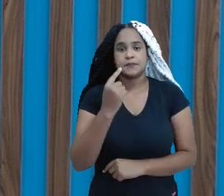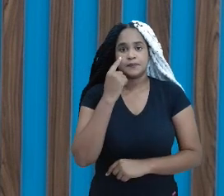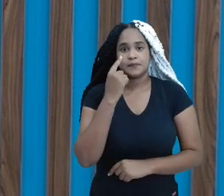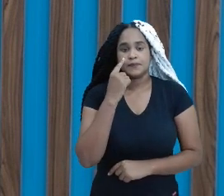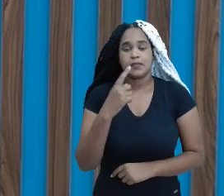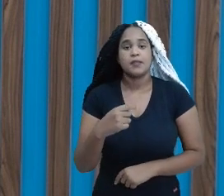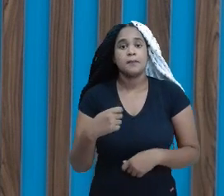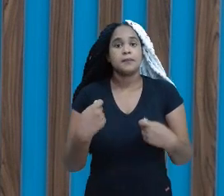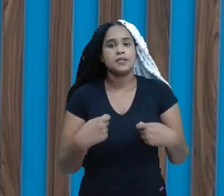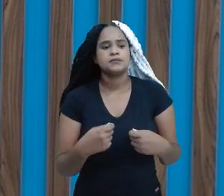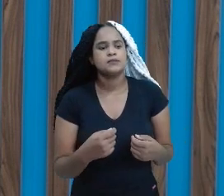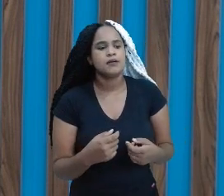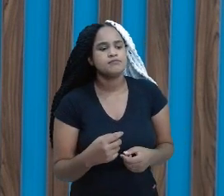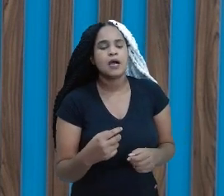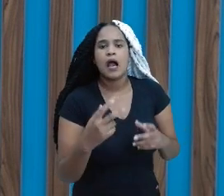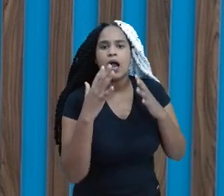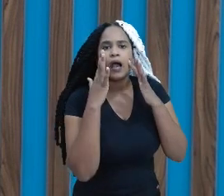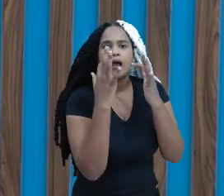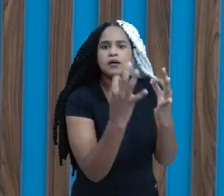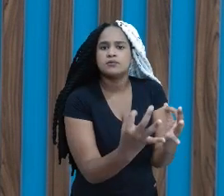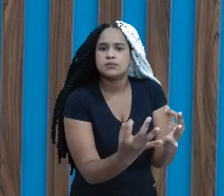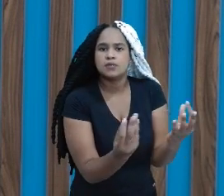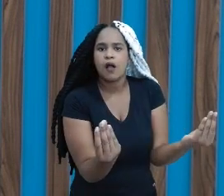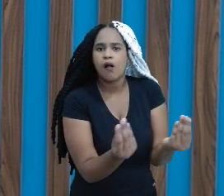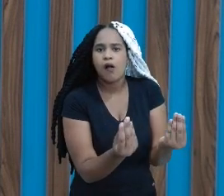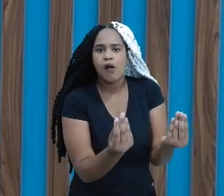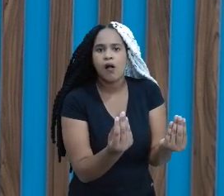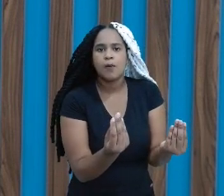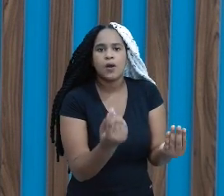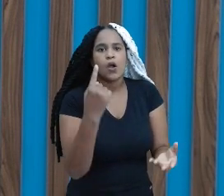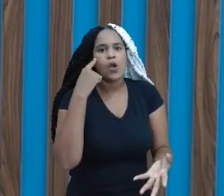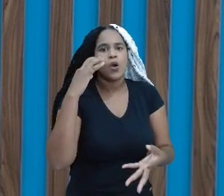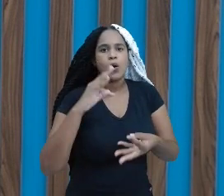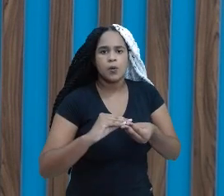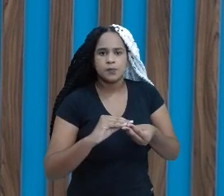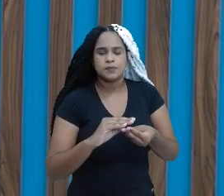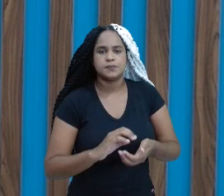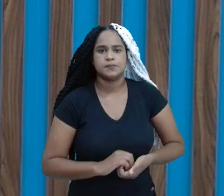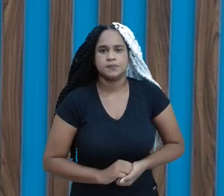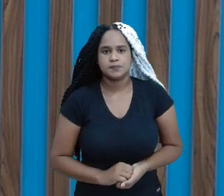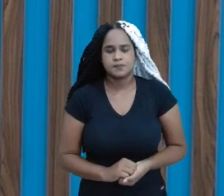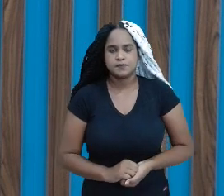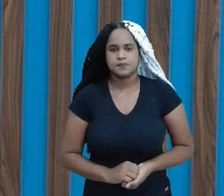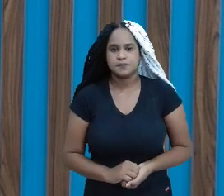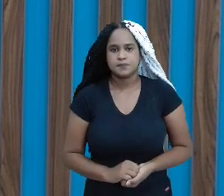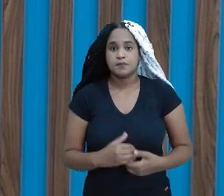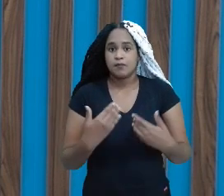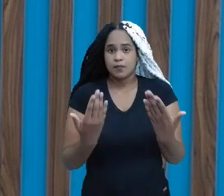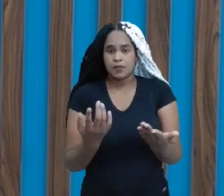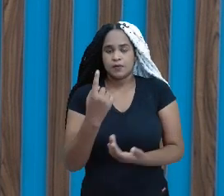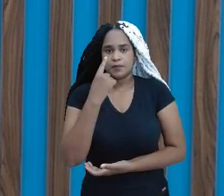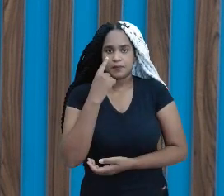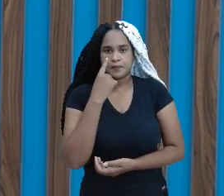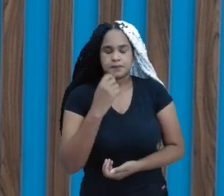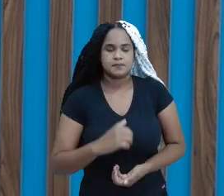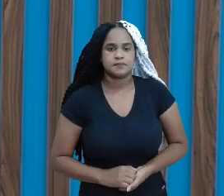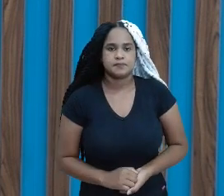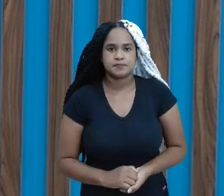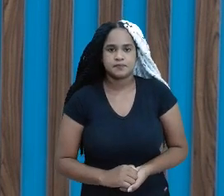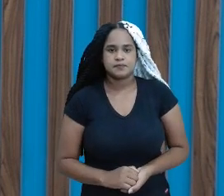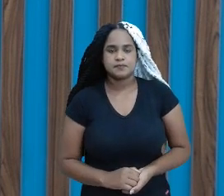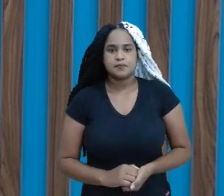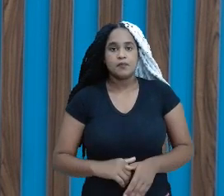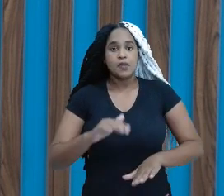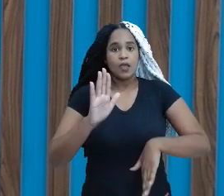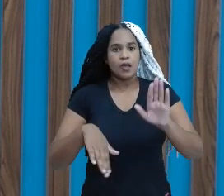ser percebidas, entendidas e trabalhadas de forma sistemática. Então, em algumas situações, a